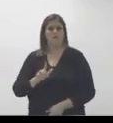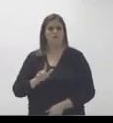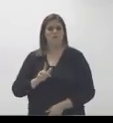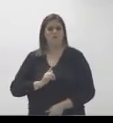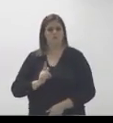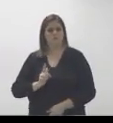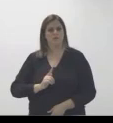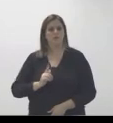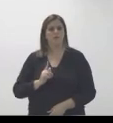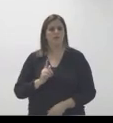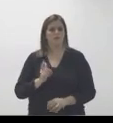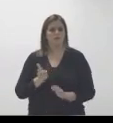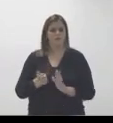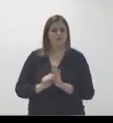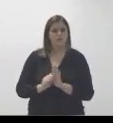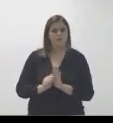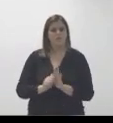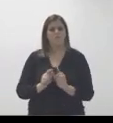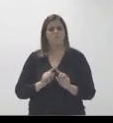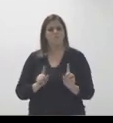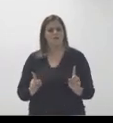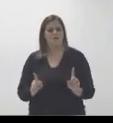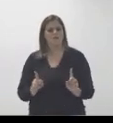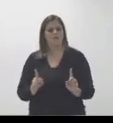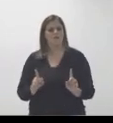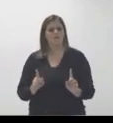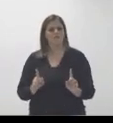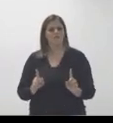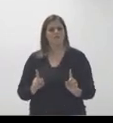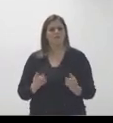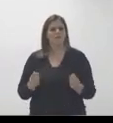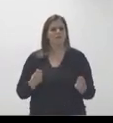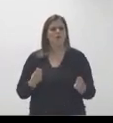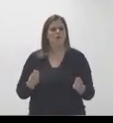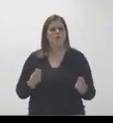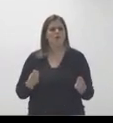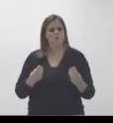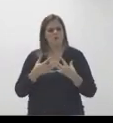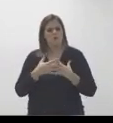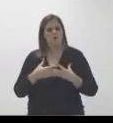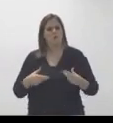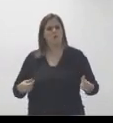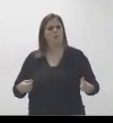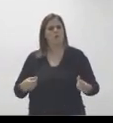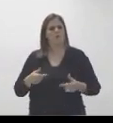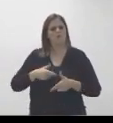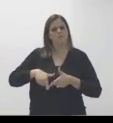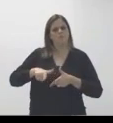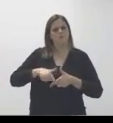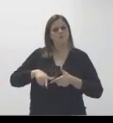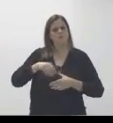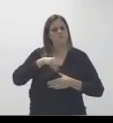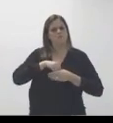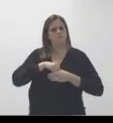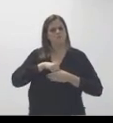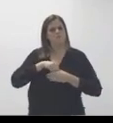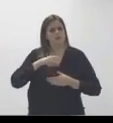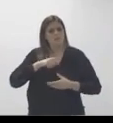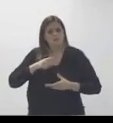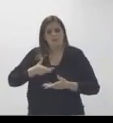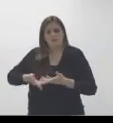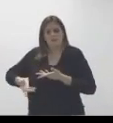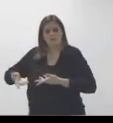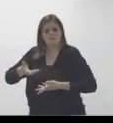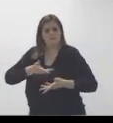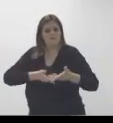outras drogas mas existe o elemento central se cura na vida segura nas relações se cura na construção de outras expectativas